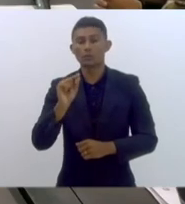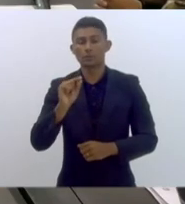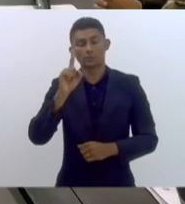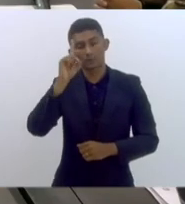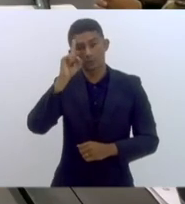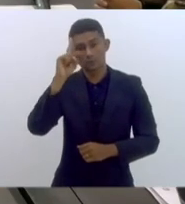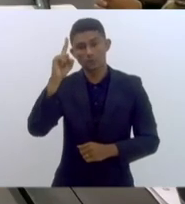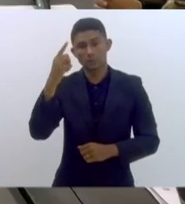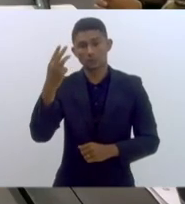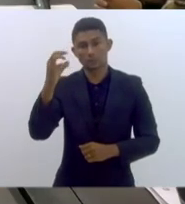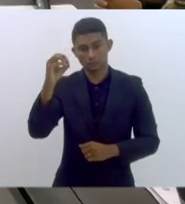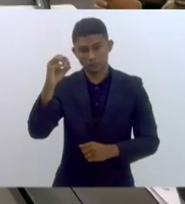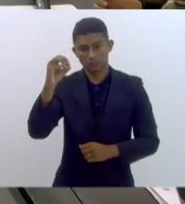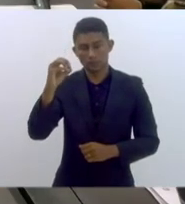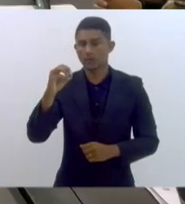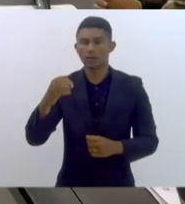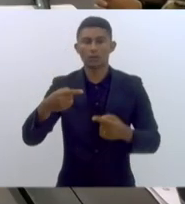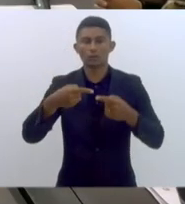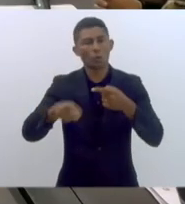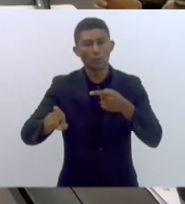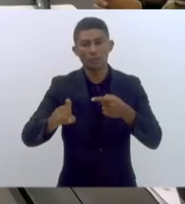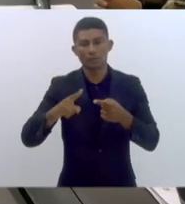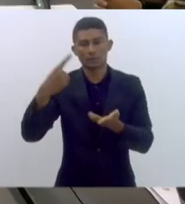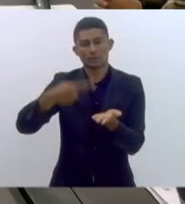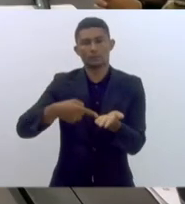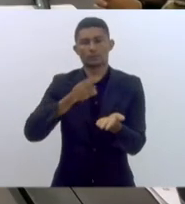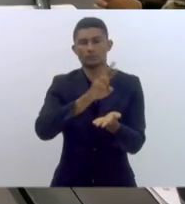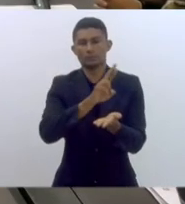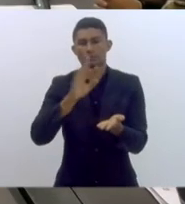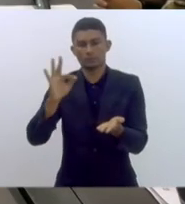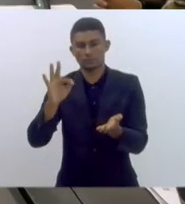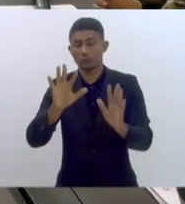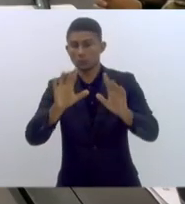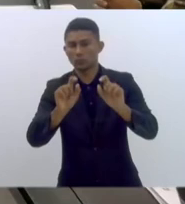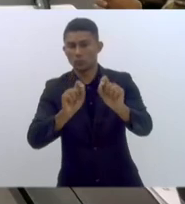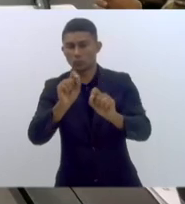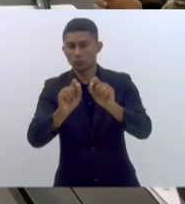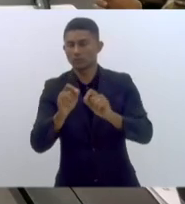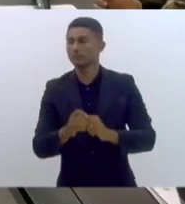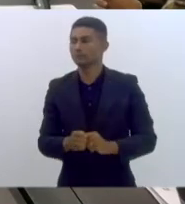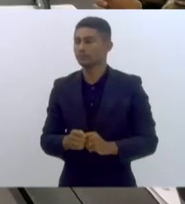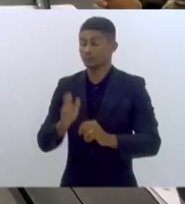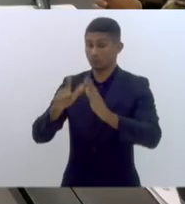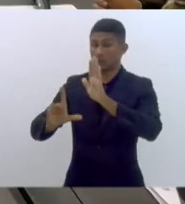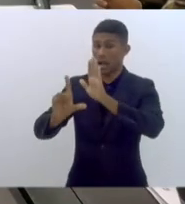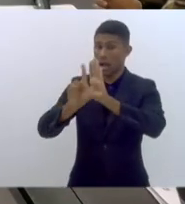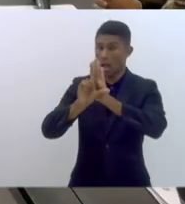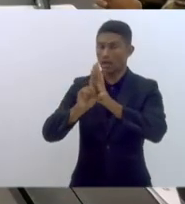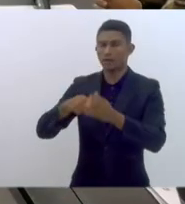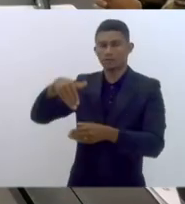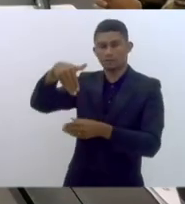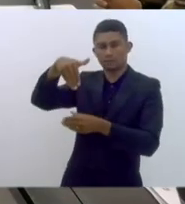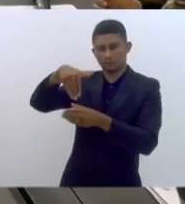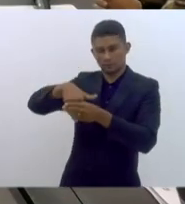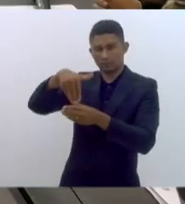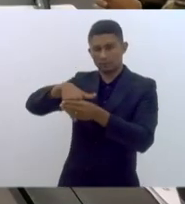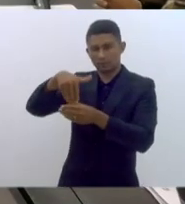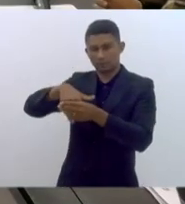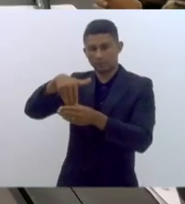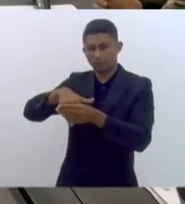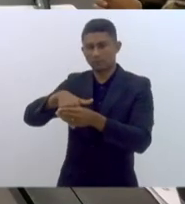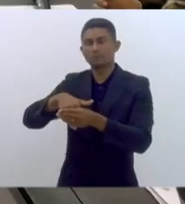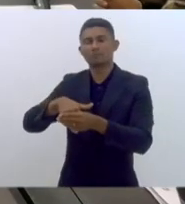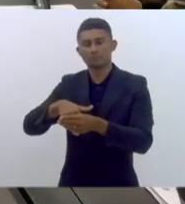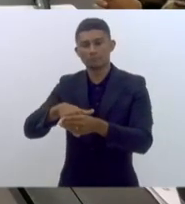tem nada a ver com o regime. É combinado a lei eleitoral com